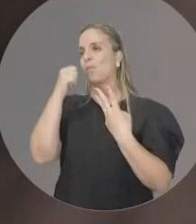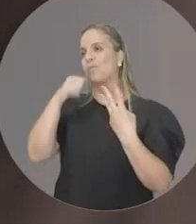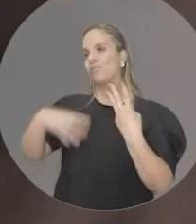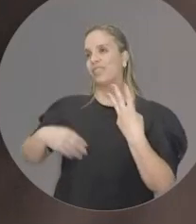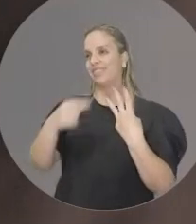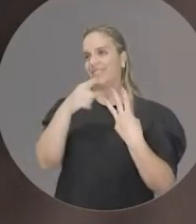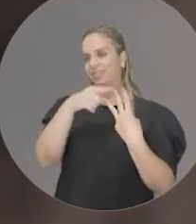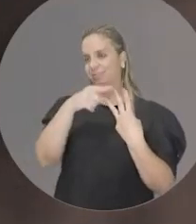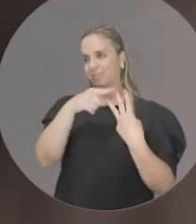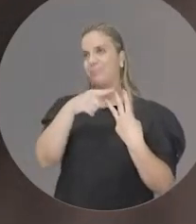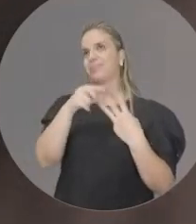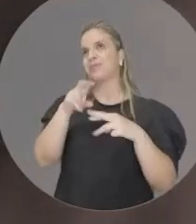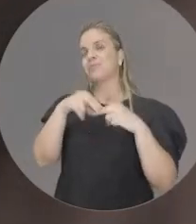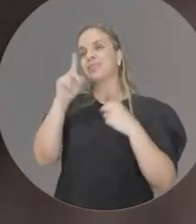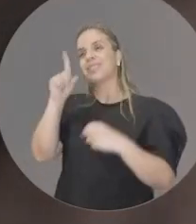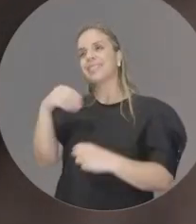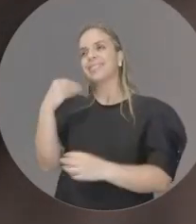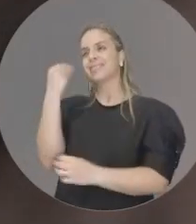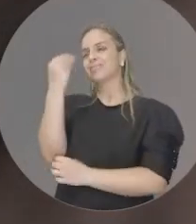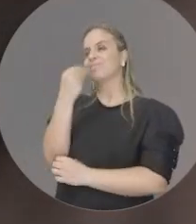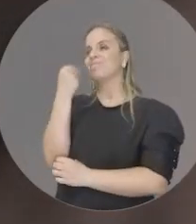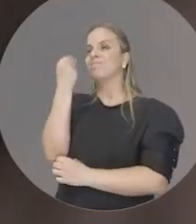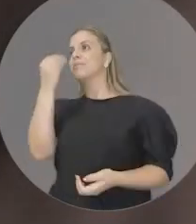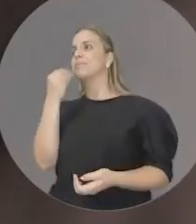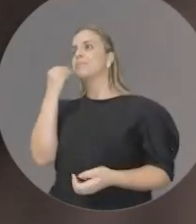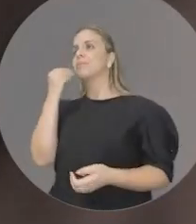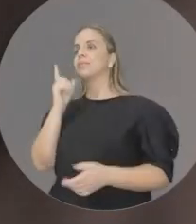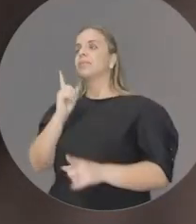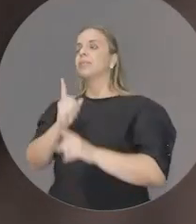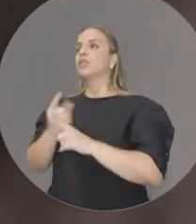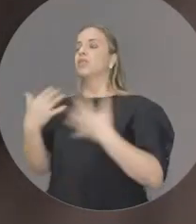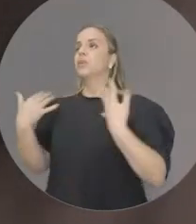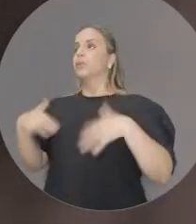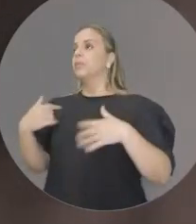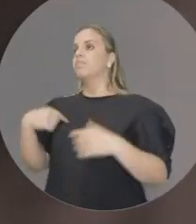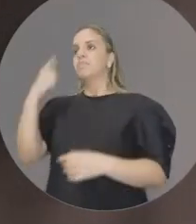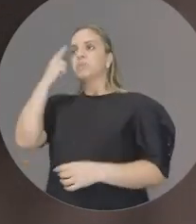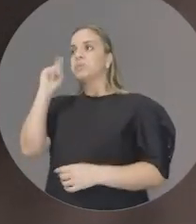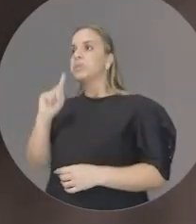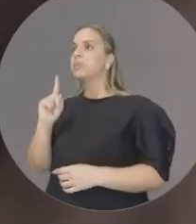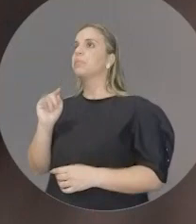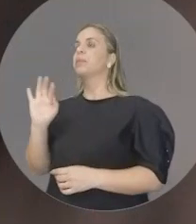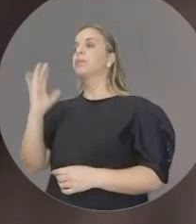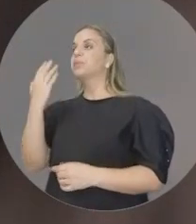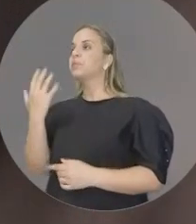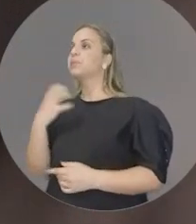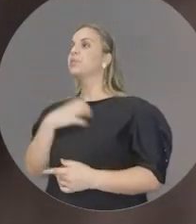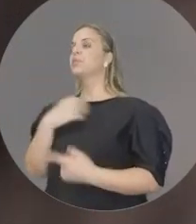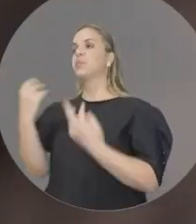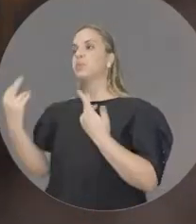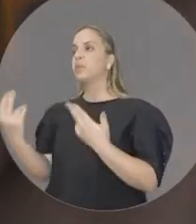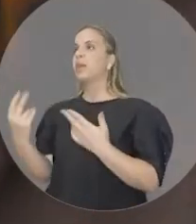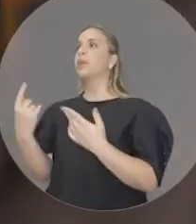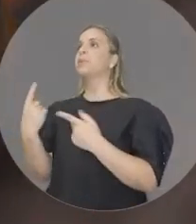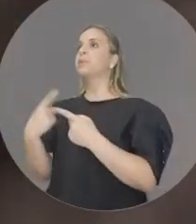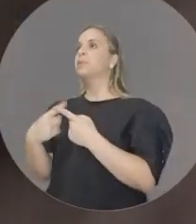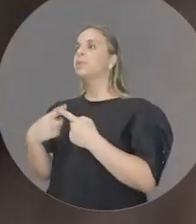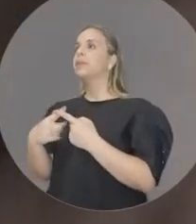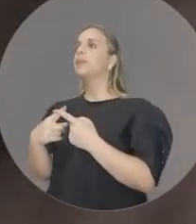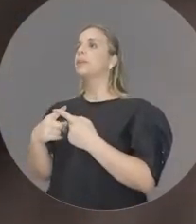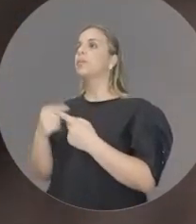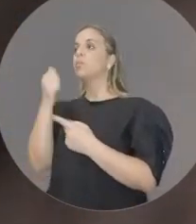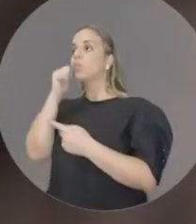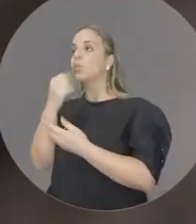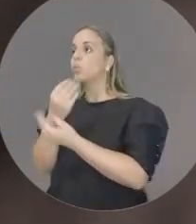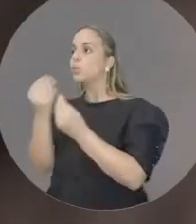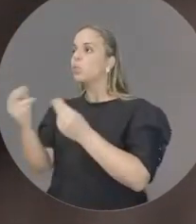eu acho que foi uma experiência reveladora, eu não esperava tanto assim, né,